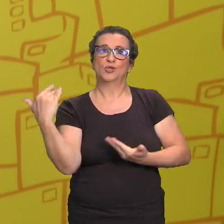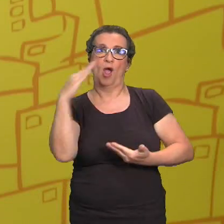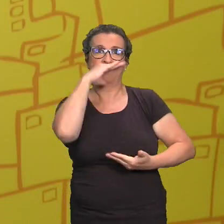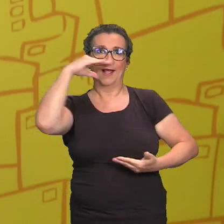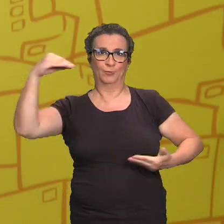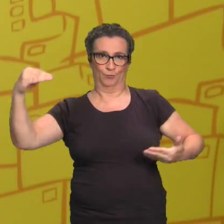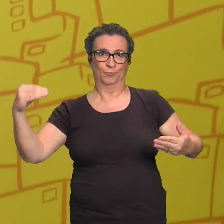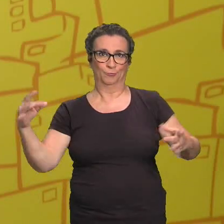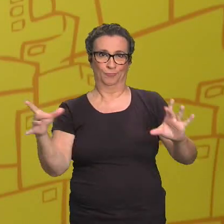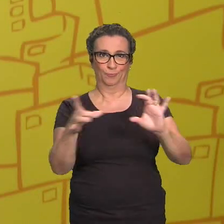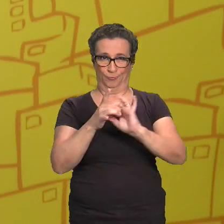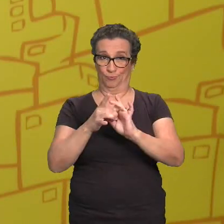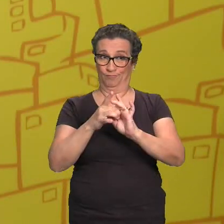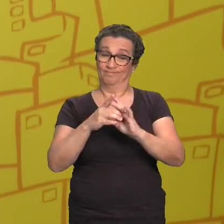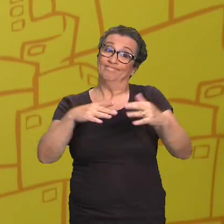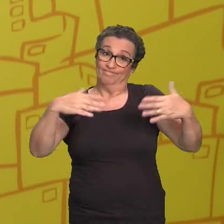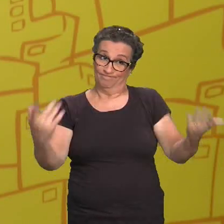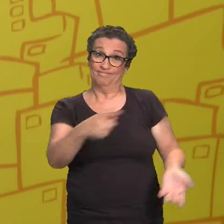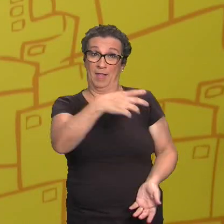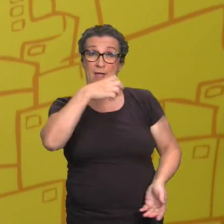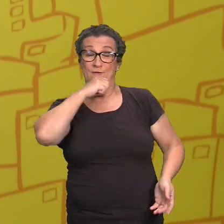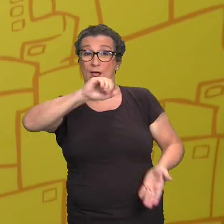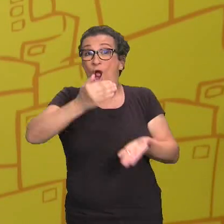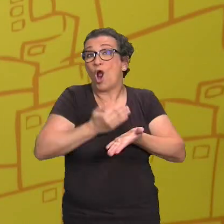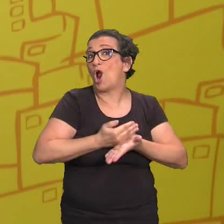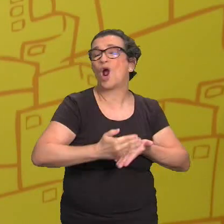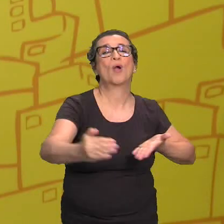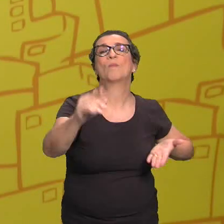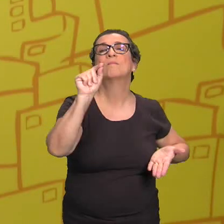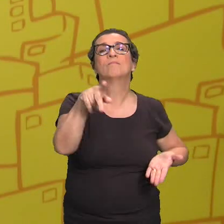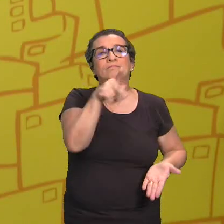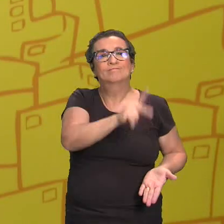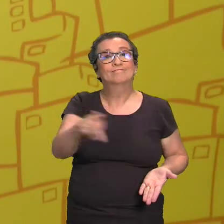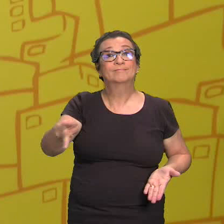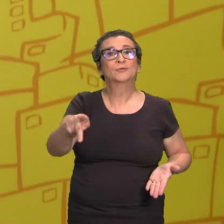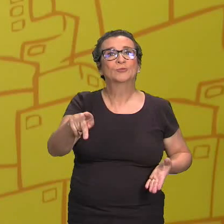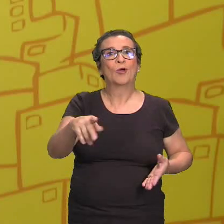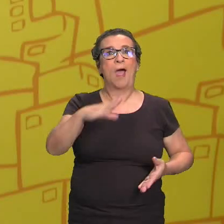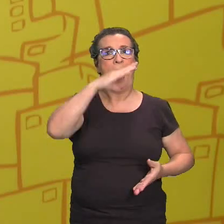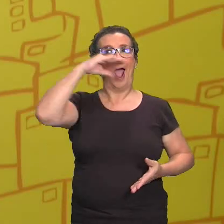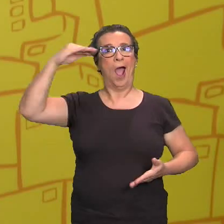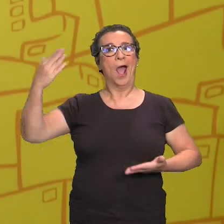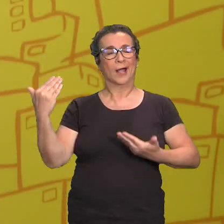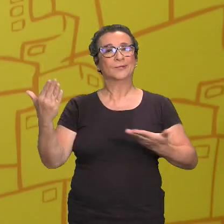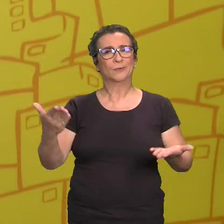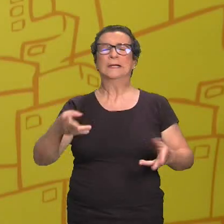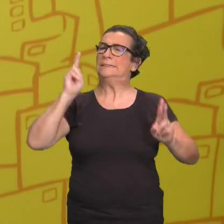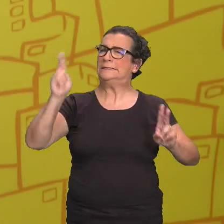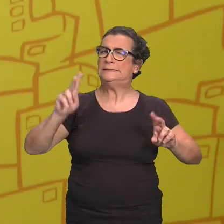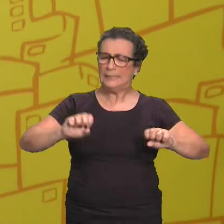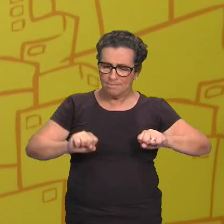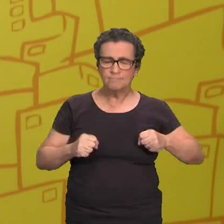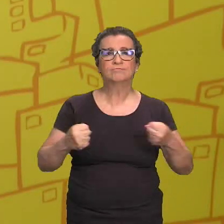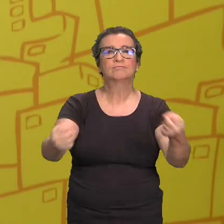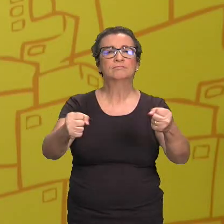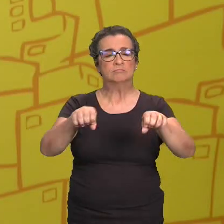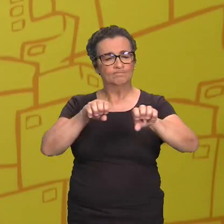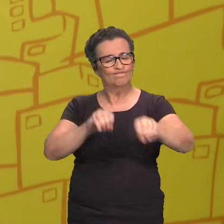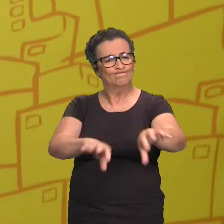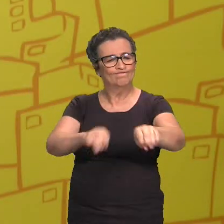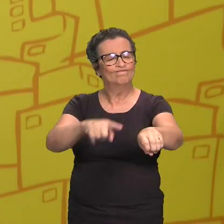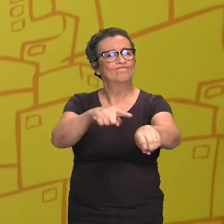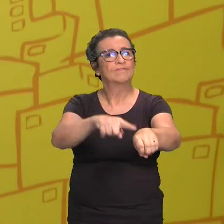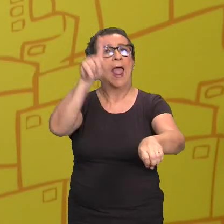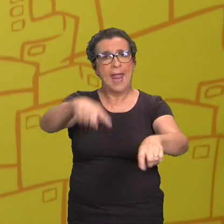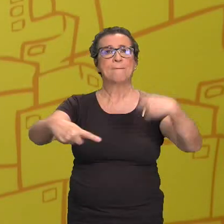Afinal, Freire iniciou sua trajetória como professor na EJA e sempre defendeu que o ato de educar é um